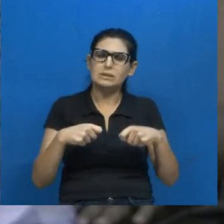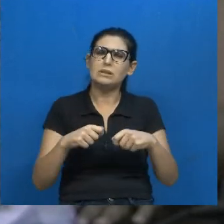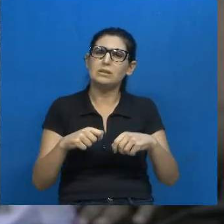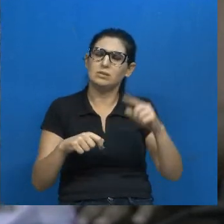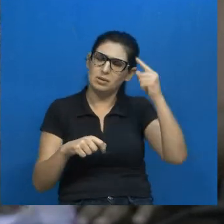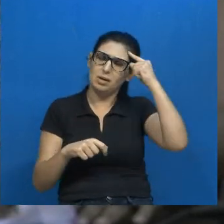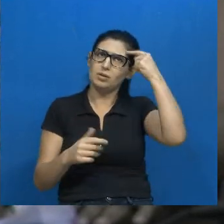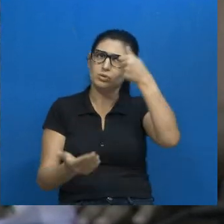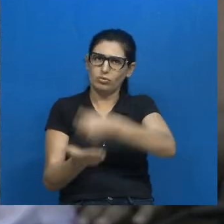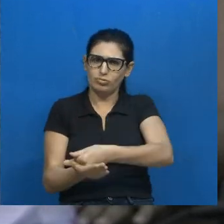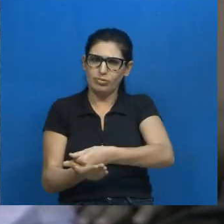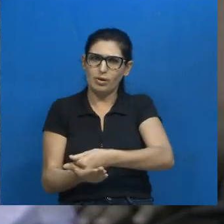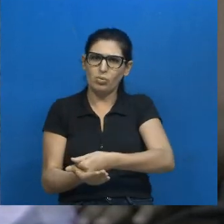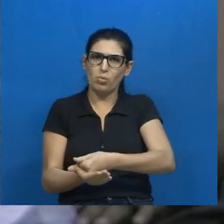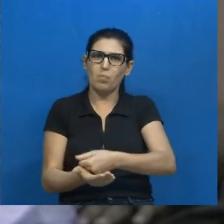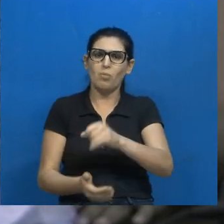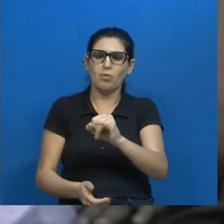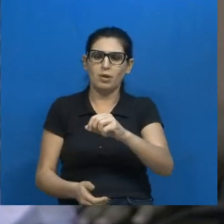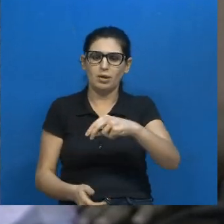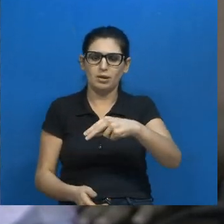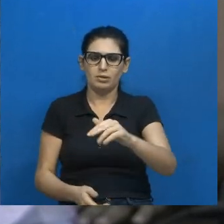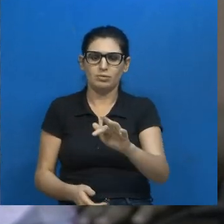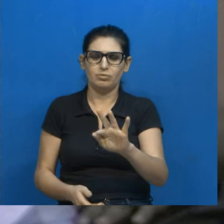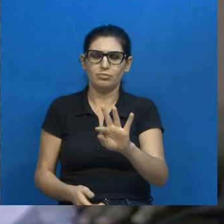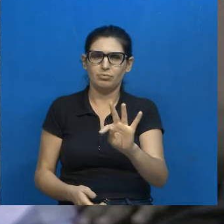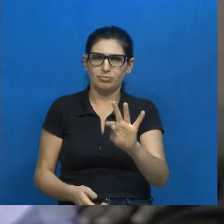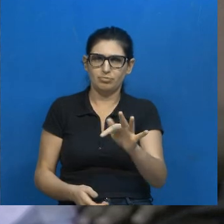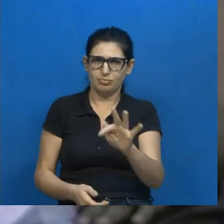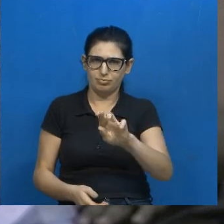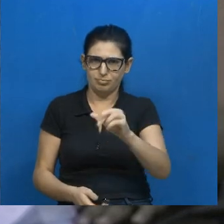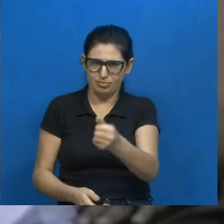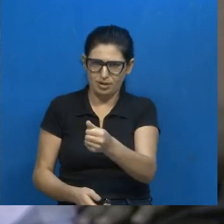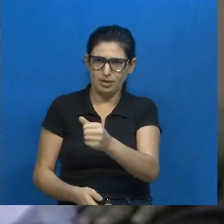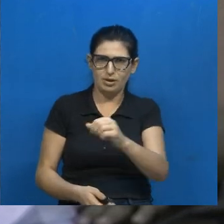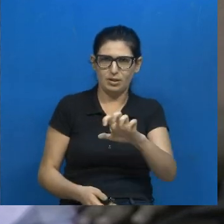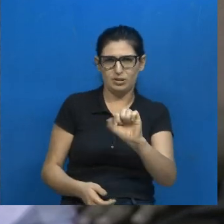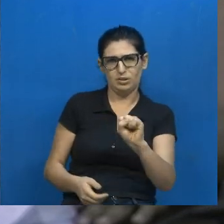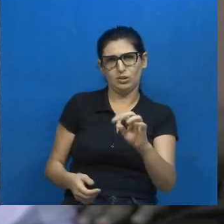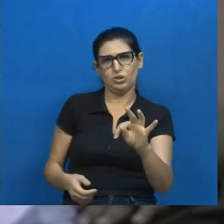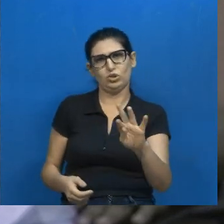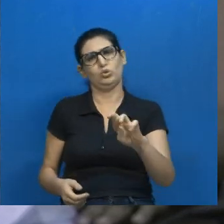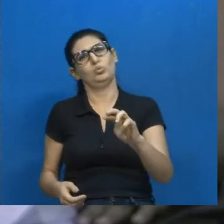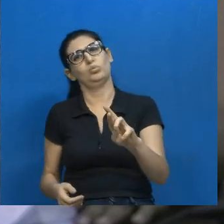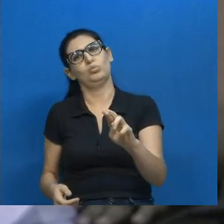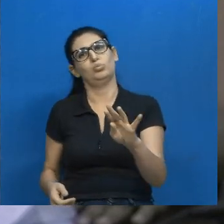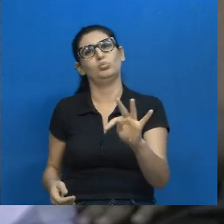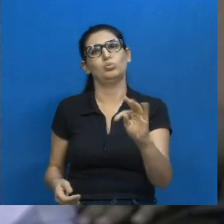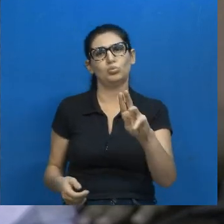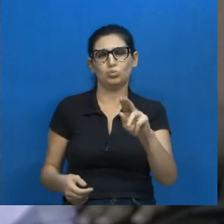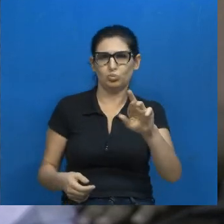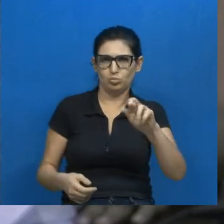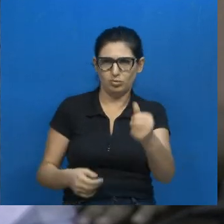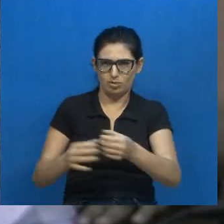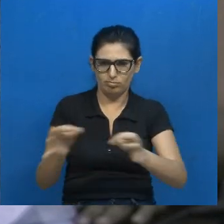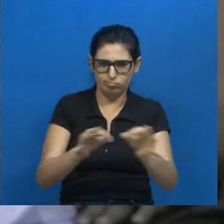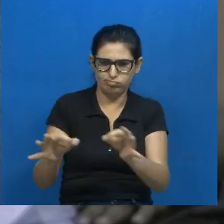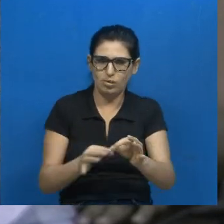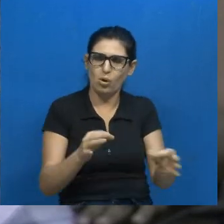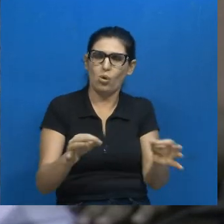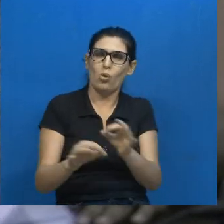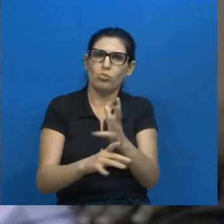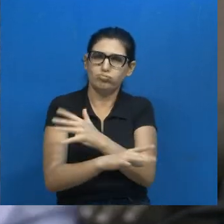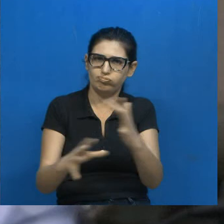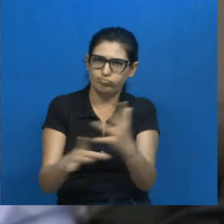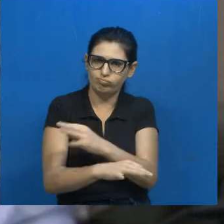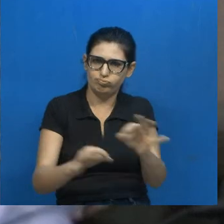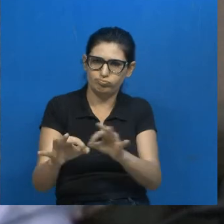infraestrutura. Então, nessa parte do projeto que foi usado os 32 carros, Paulo, que é 27 mais 5, esses 32 carros